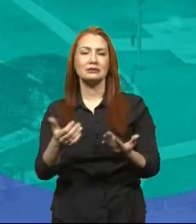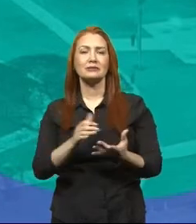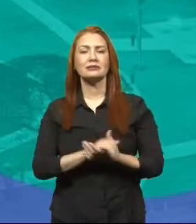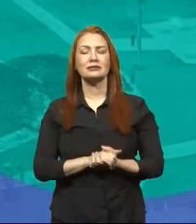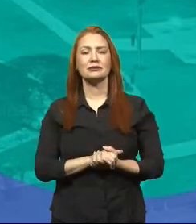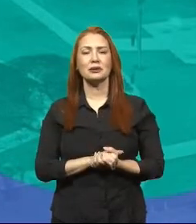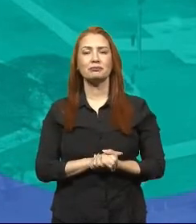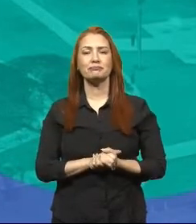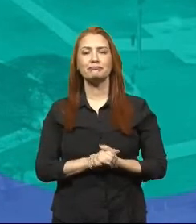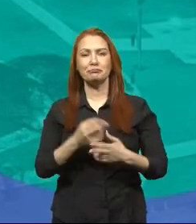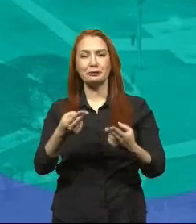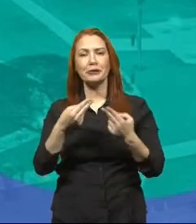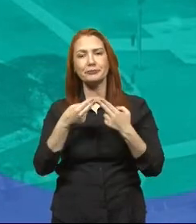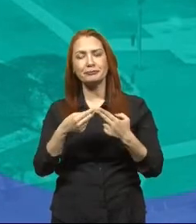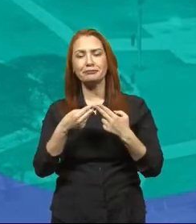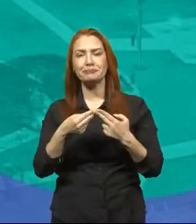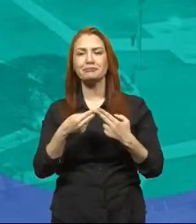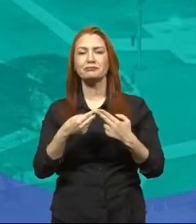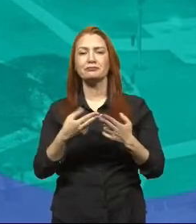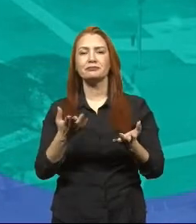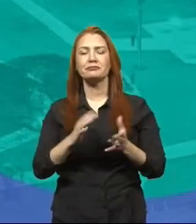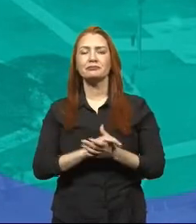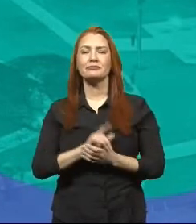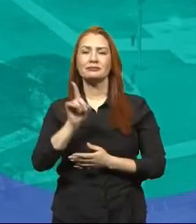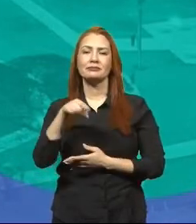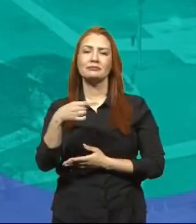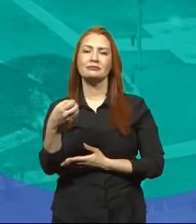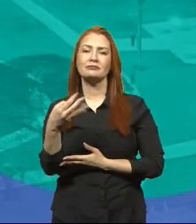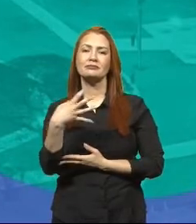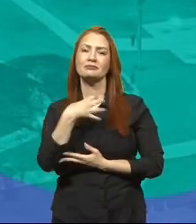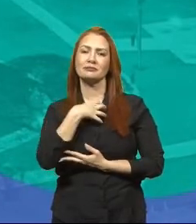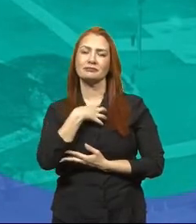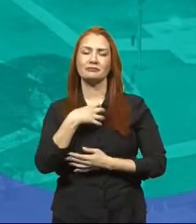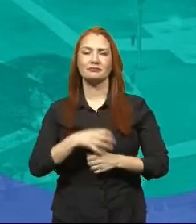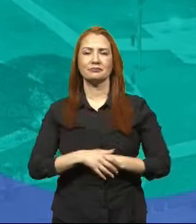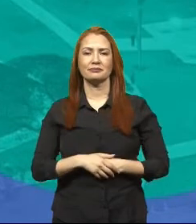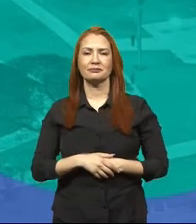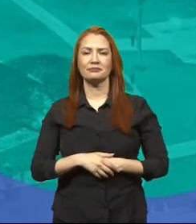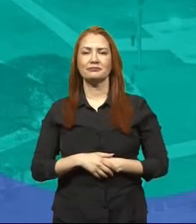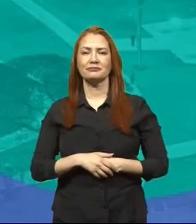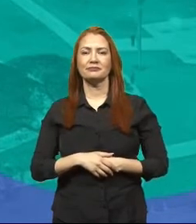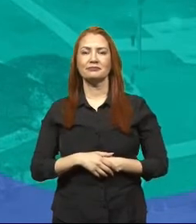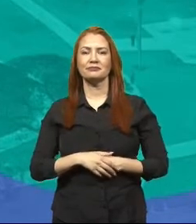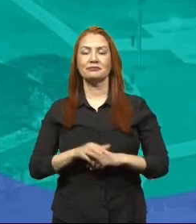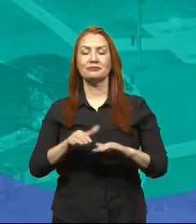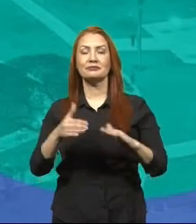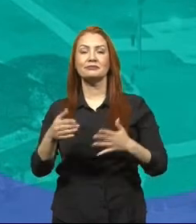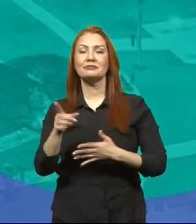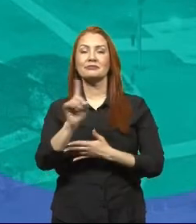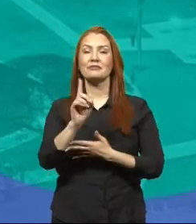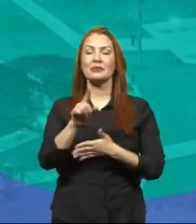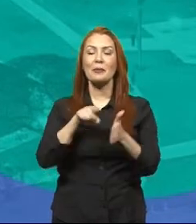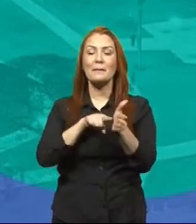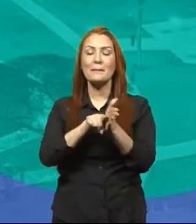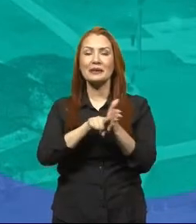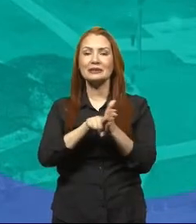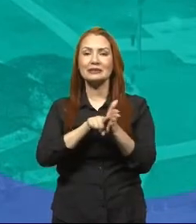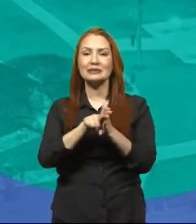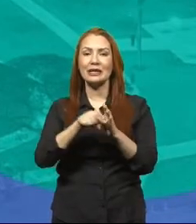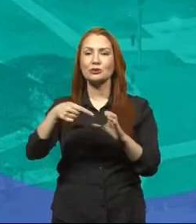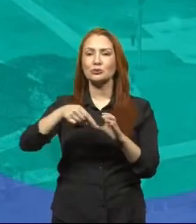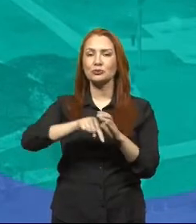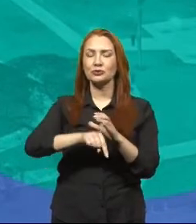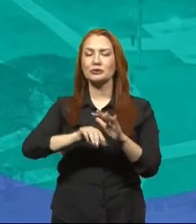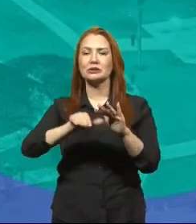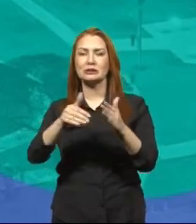dores dessa nova situação, mas isso é bastante, digamos, não examinado ainda com profundidade. Eu vou pegar um pedaço do que a